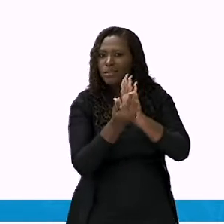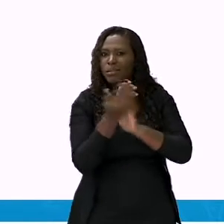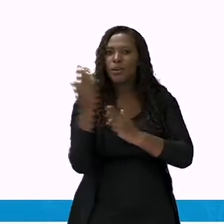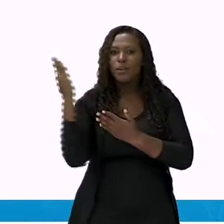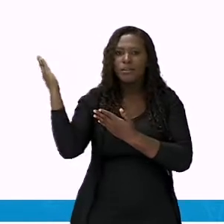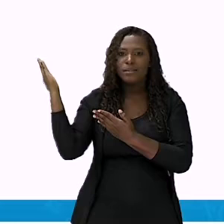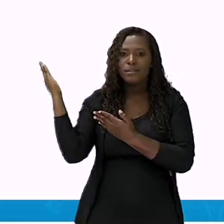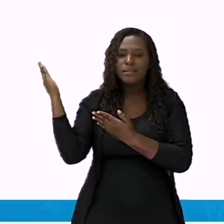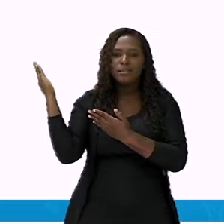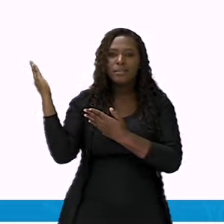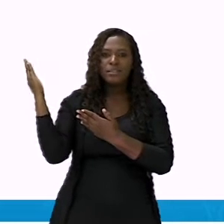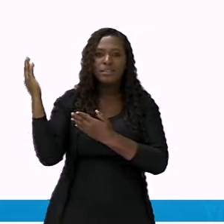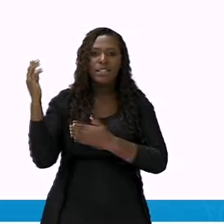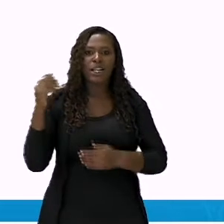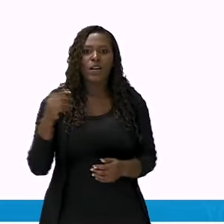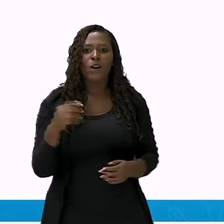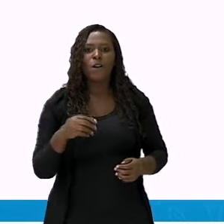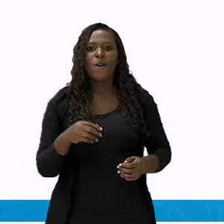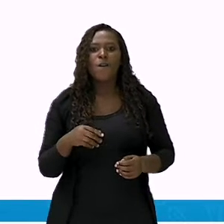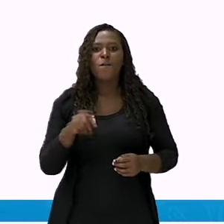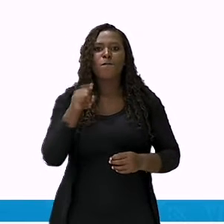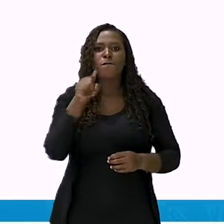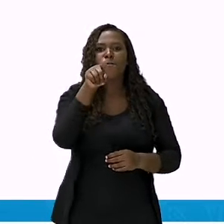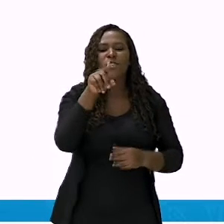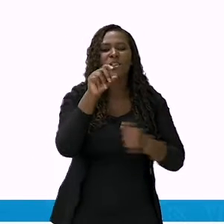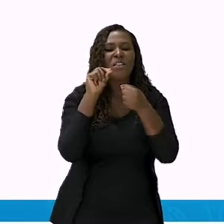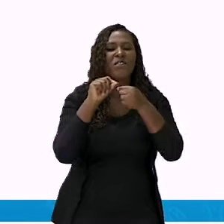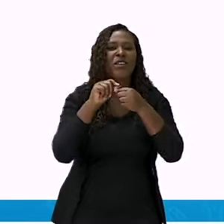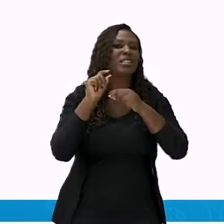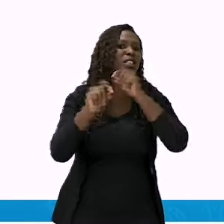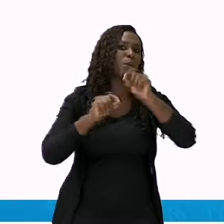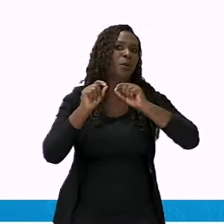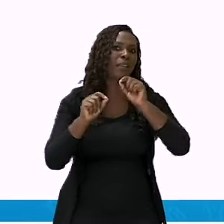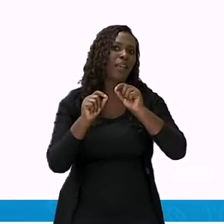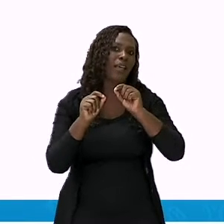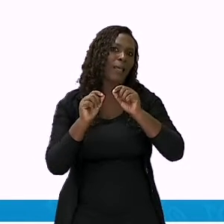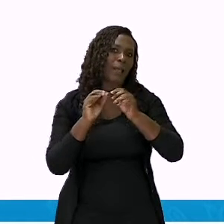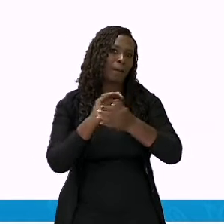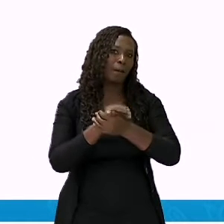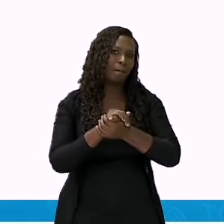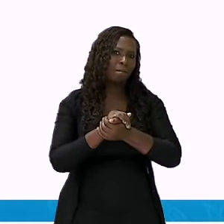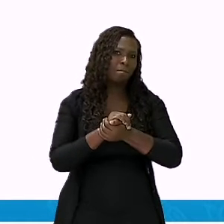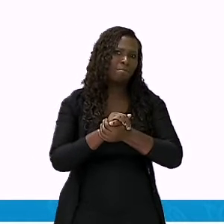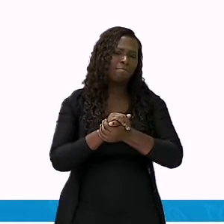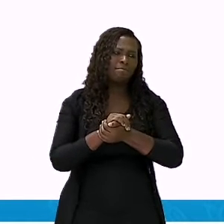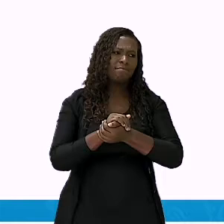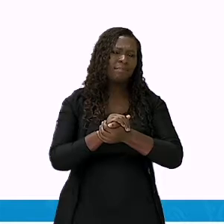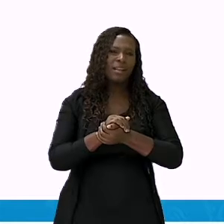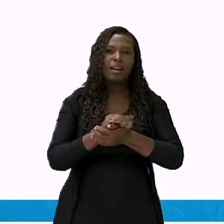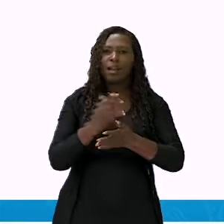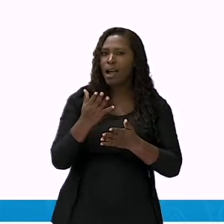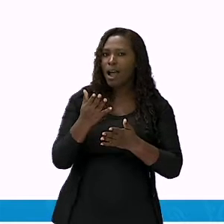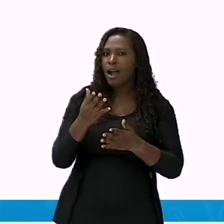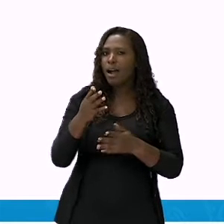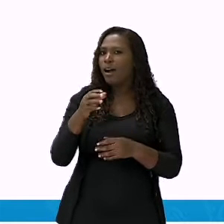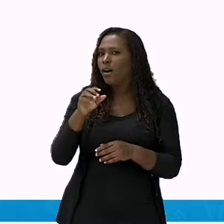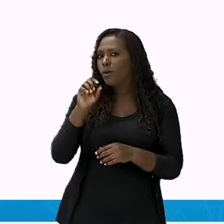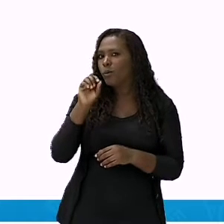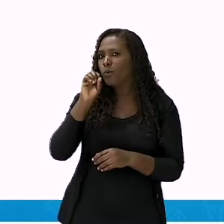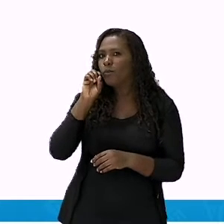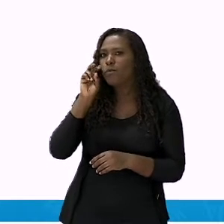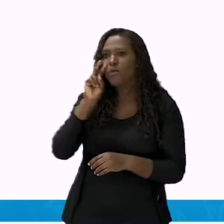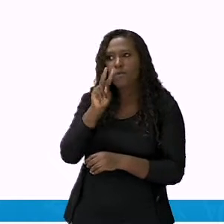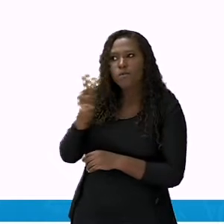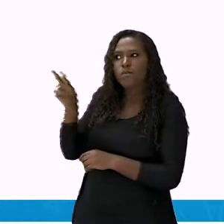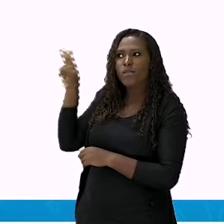a única coisa que você pode definir de frente e de fato que você não vai errar é que